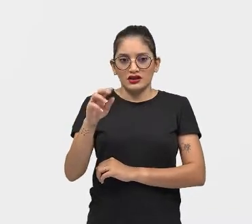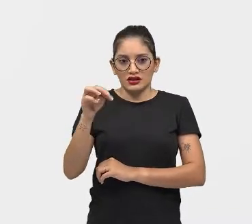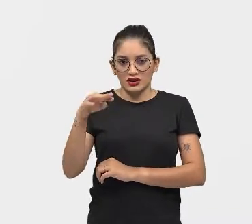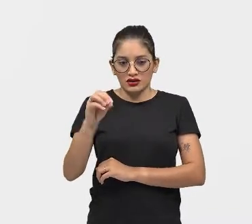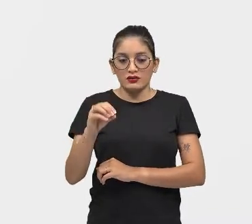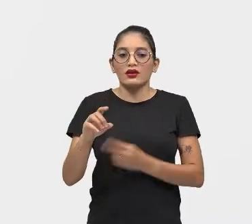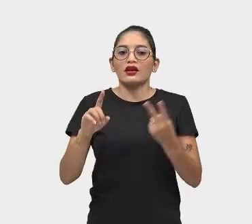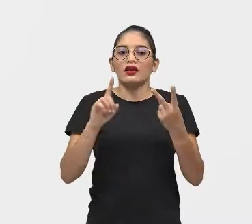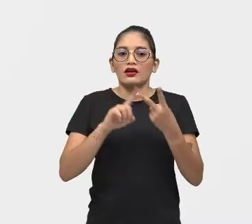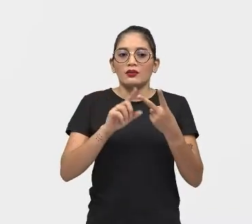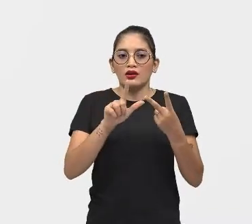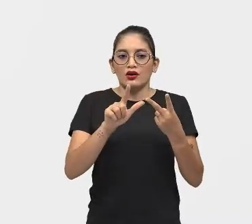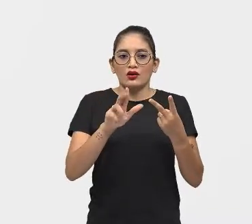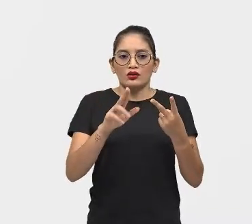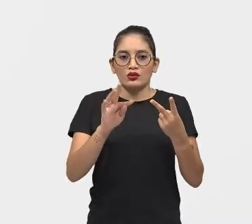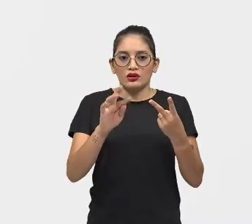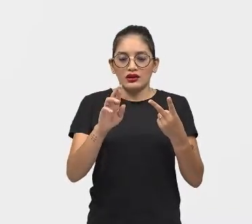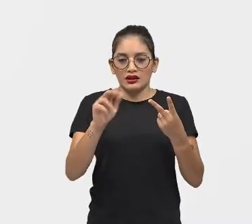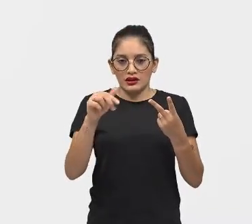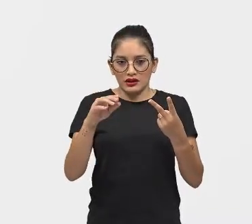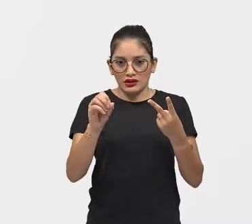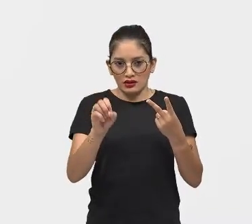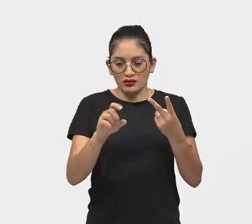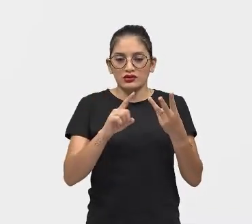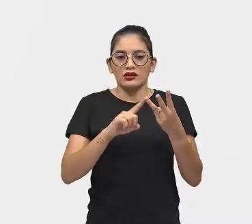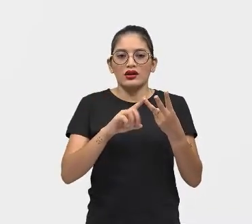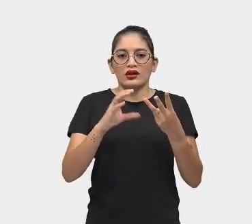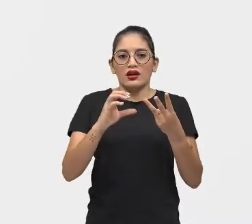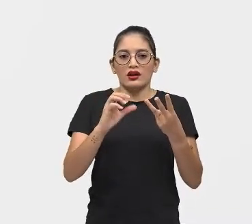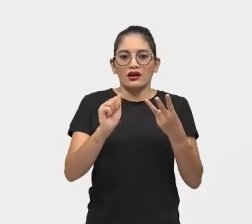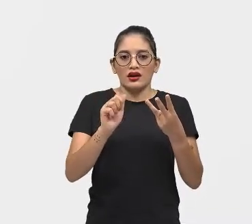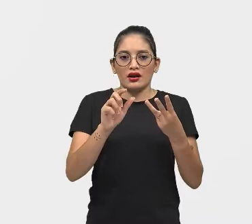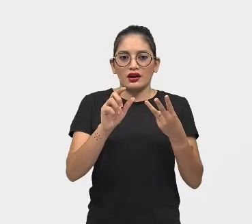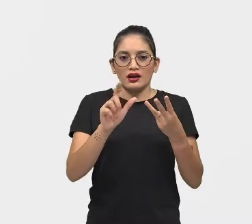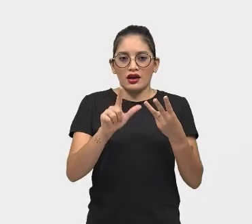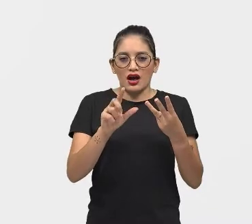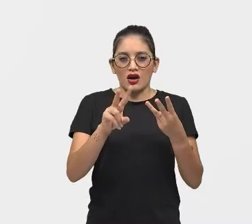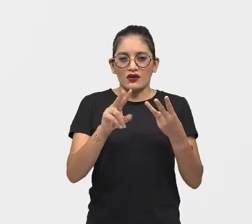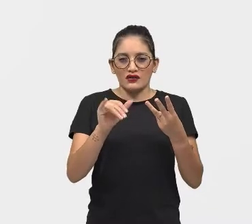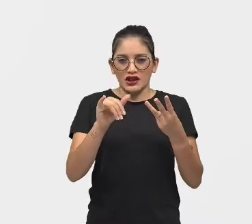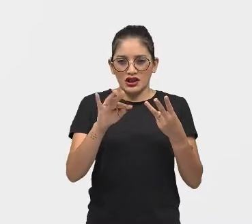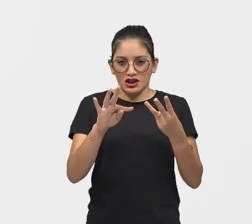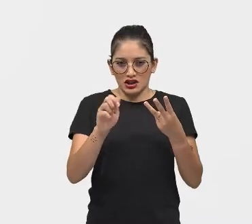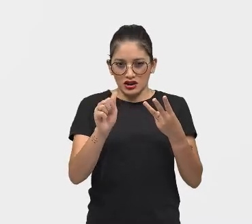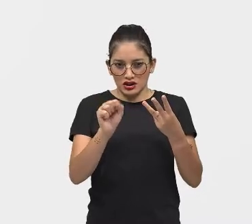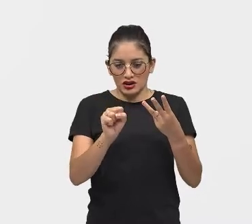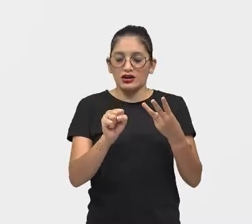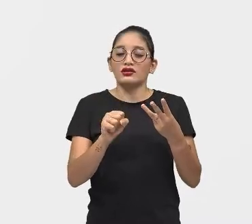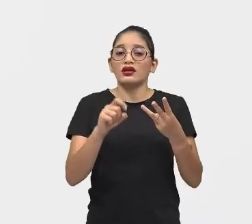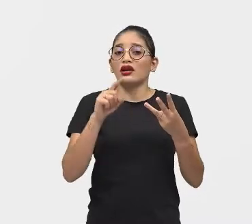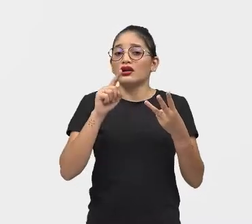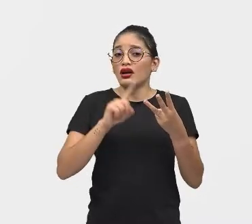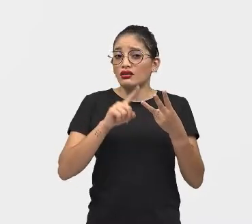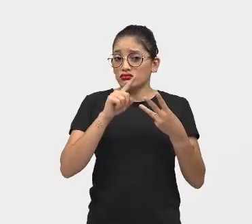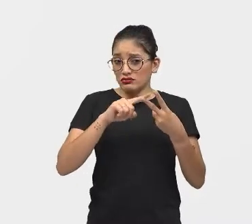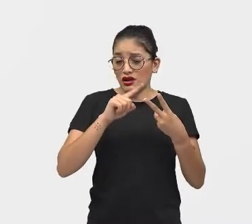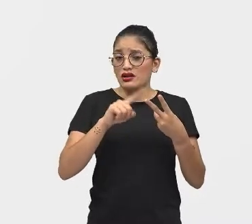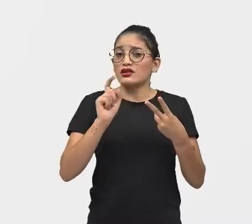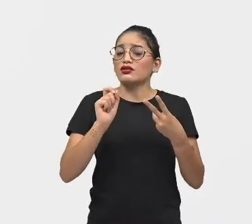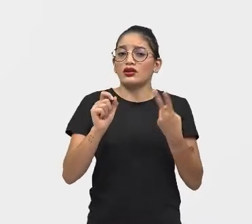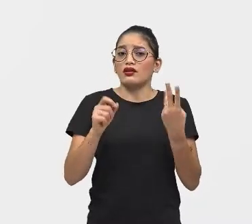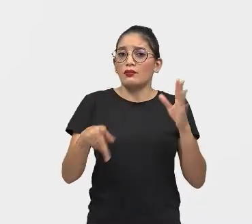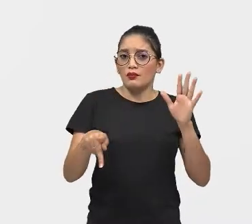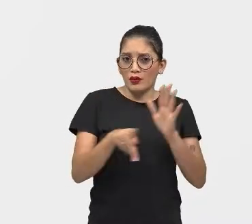os calvinistas. Luteranos porque vieram de Martinho Lutero, que foi quem fez a primeira